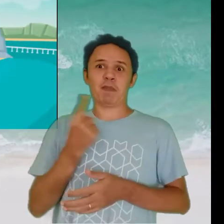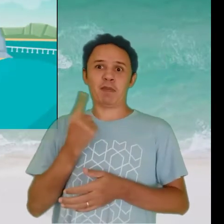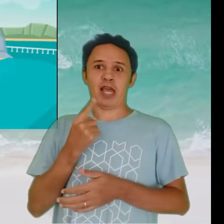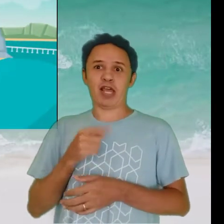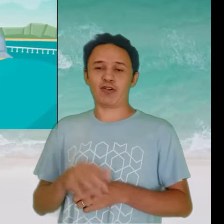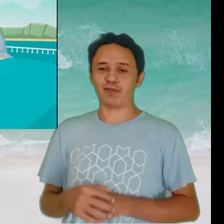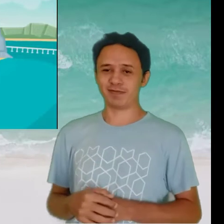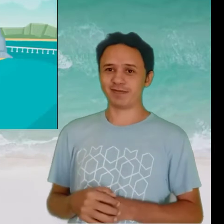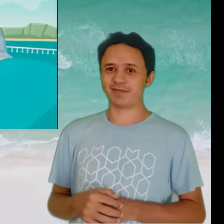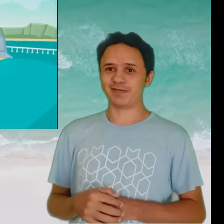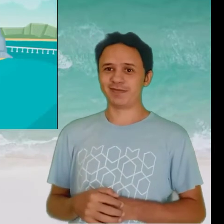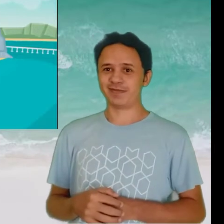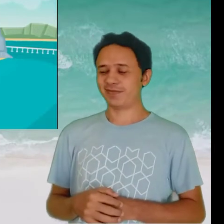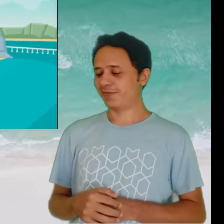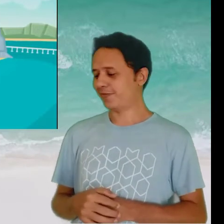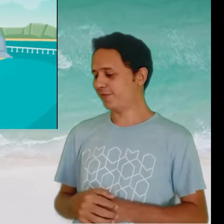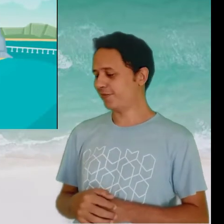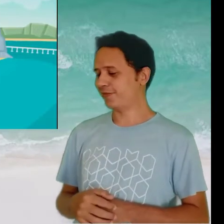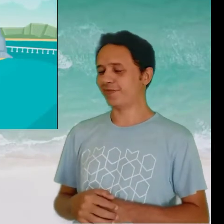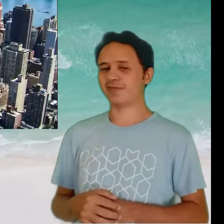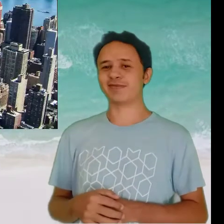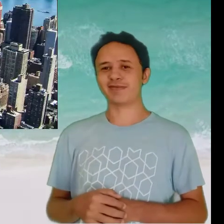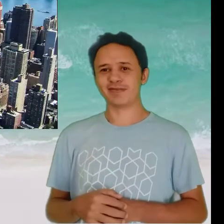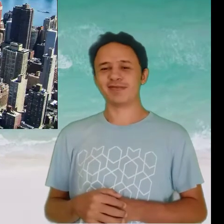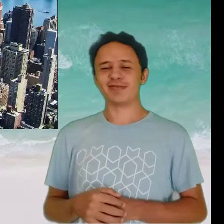Haha, cheguei primeiro, Tuga Explorador.